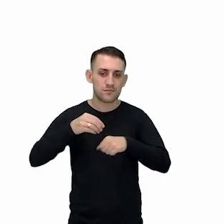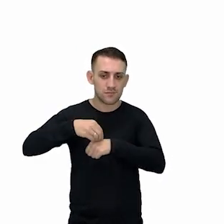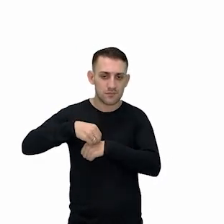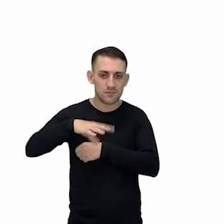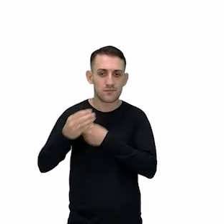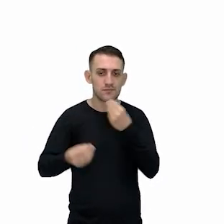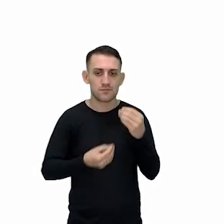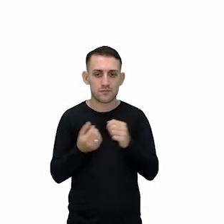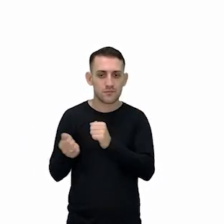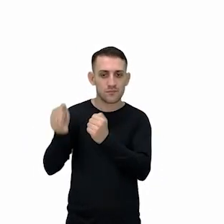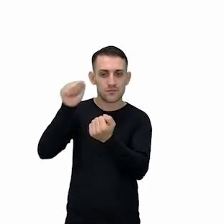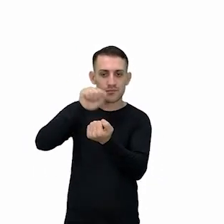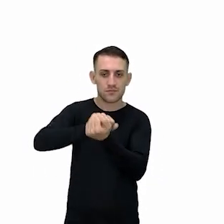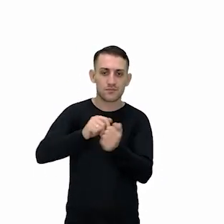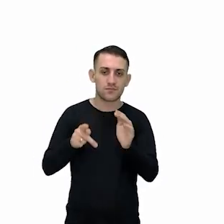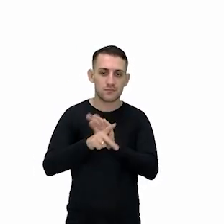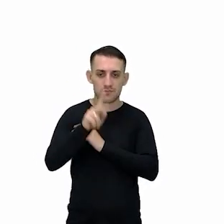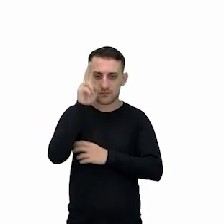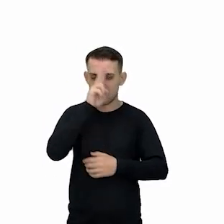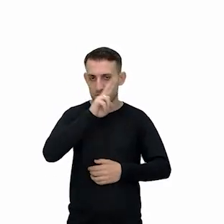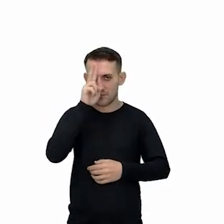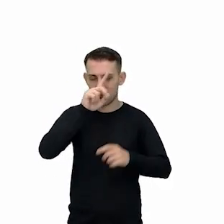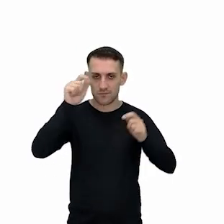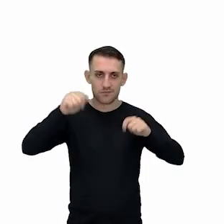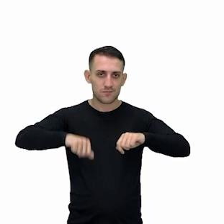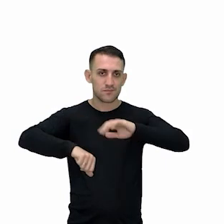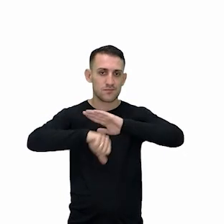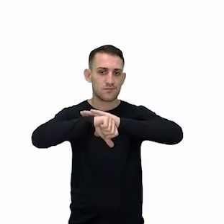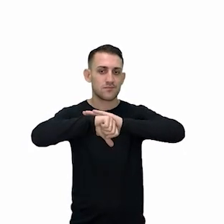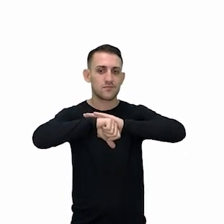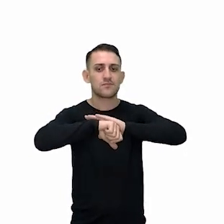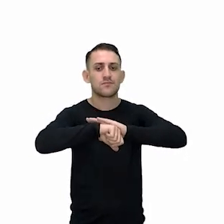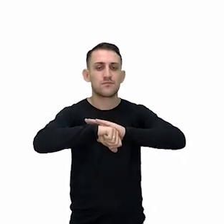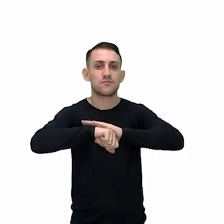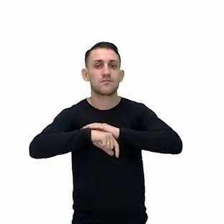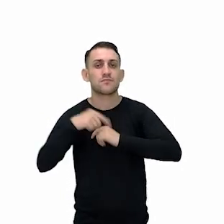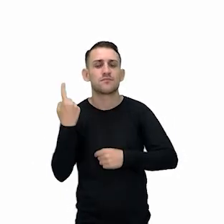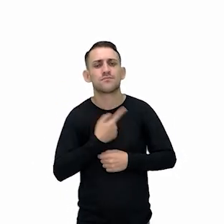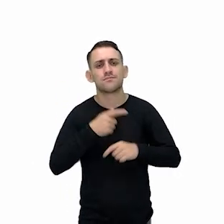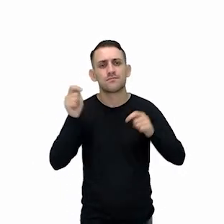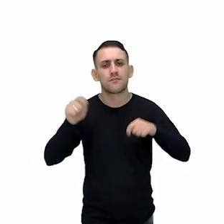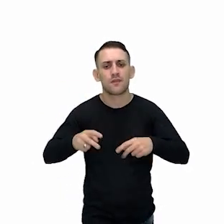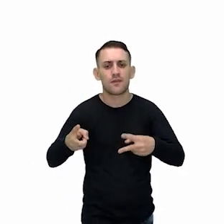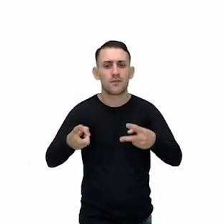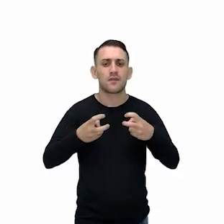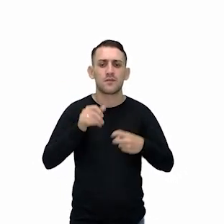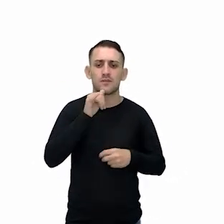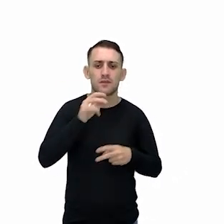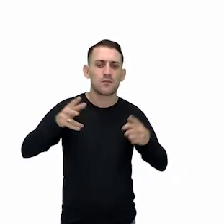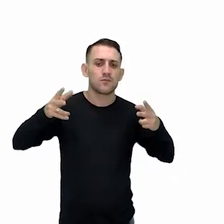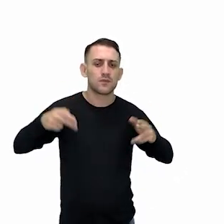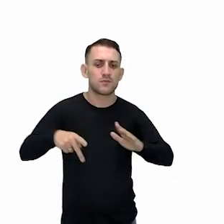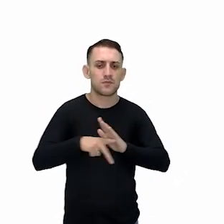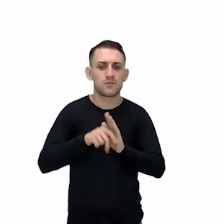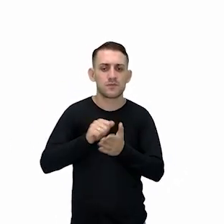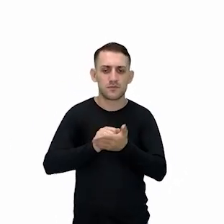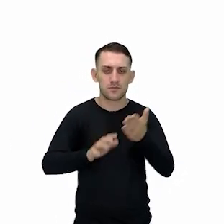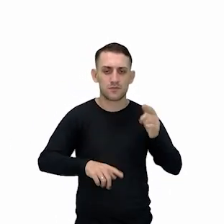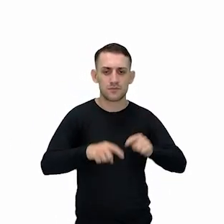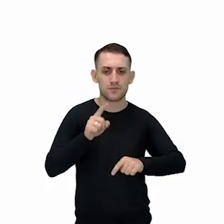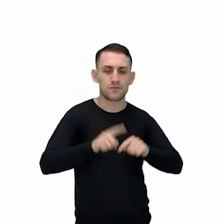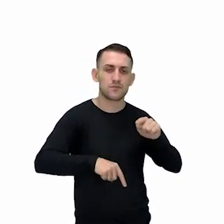como adaptar para essa história aí, né, de um crime. Então, como nós podemos perceber no print da atividade do